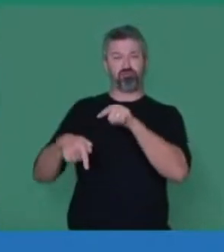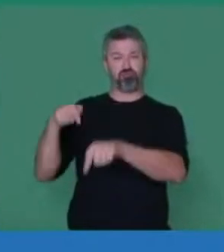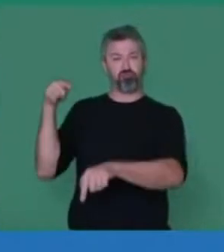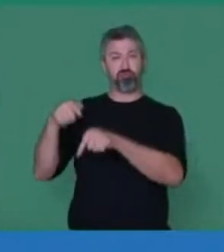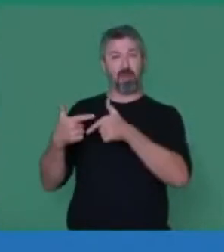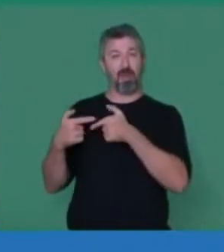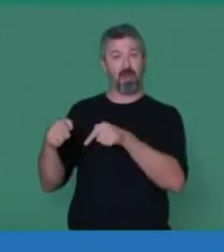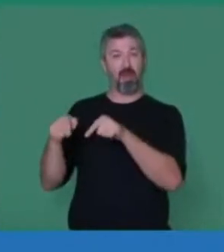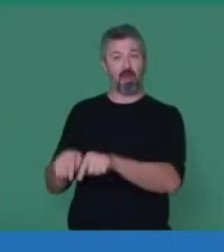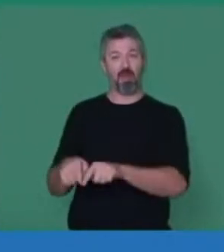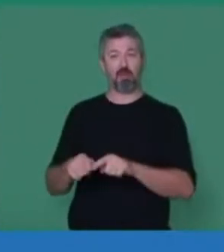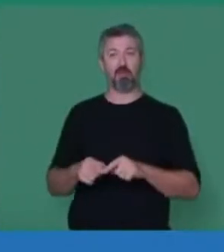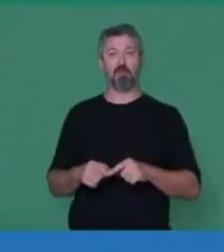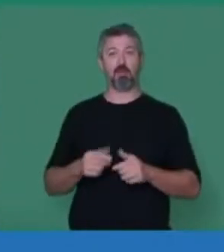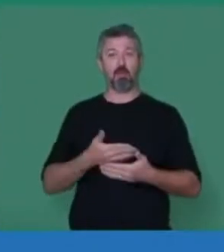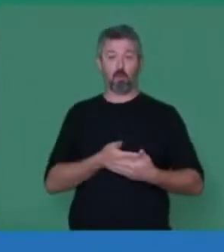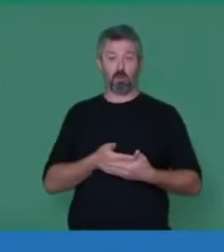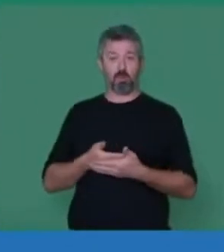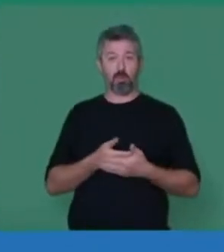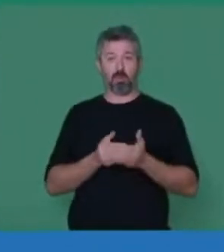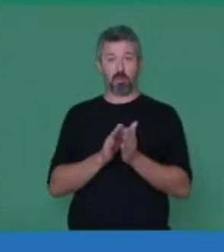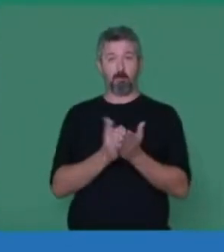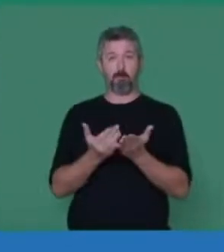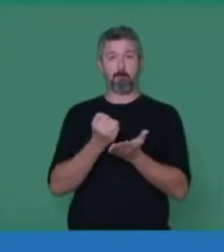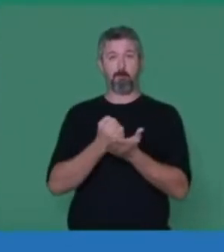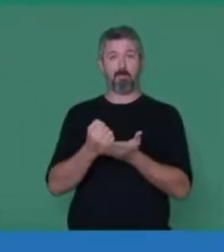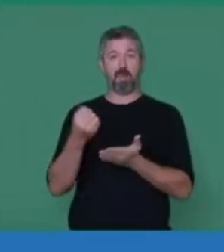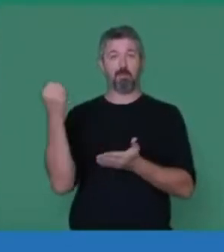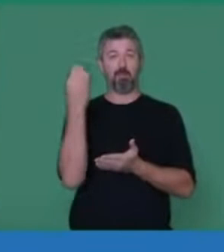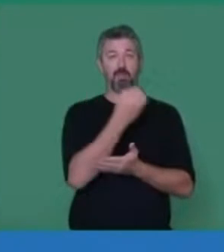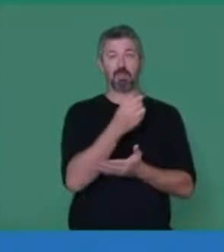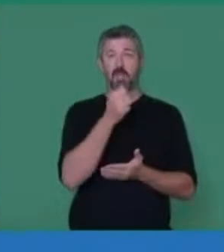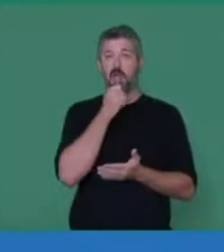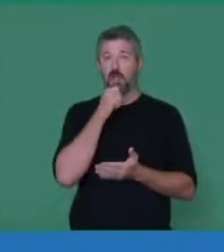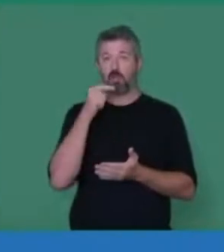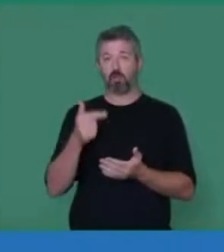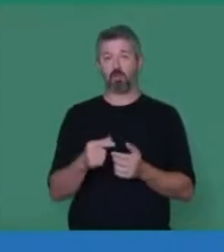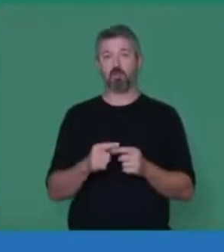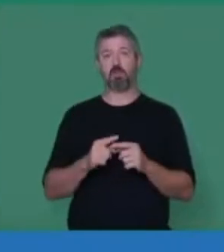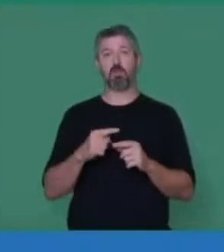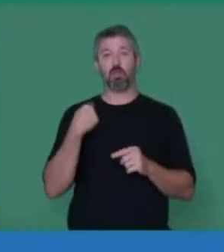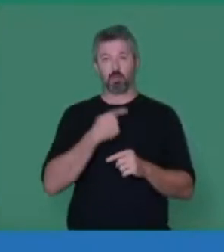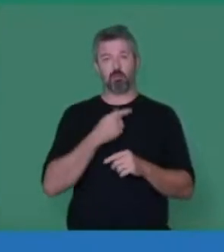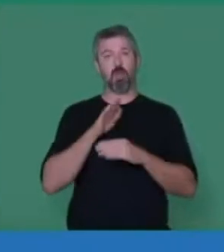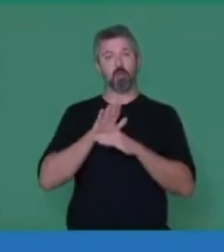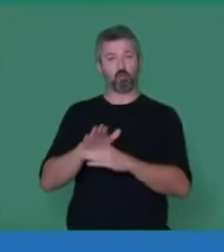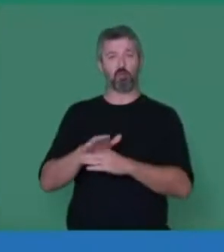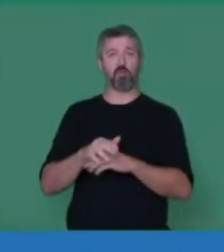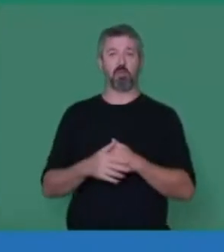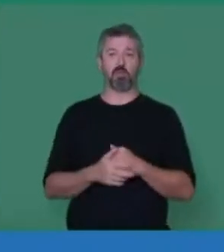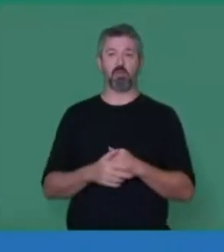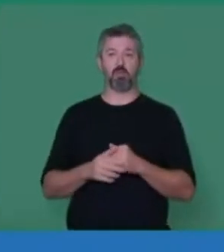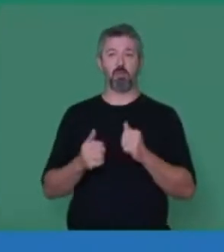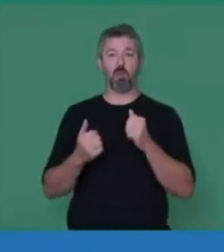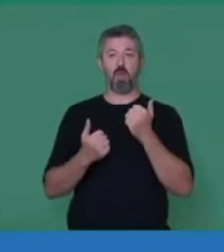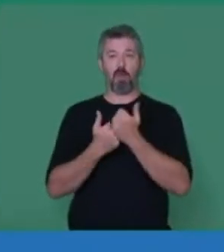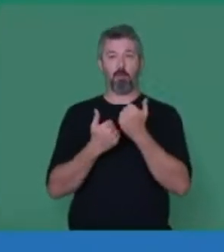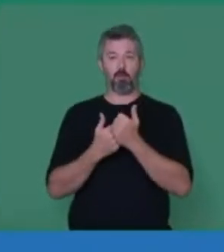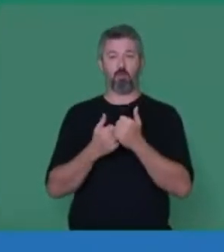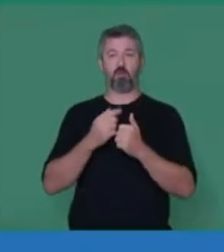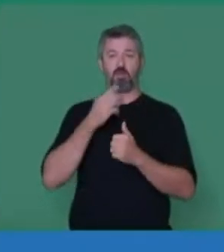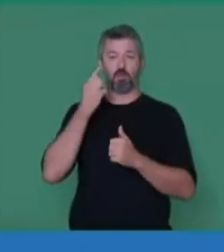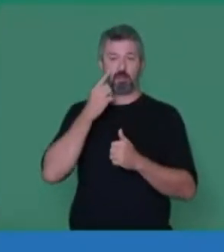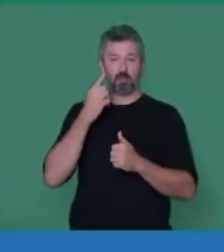mas o menino de 3 meses não tem ainda o passaporte para poder voltar. E já estamos resolvendo isso com a assessoria parlamentar